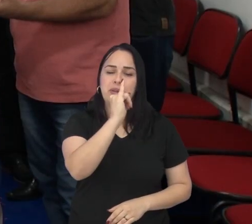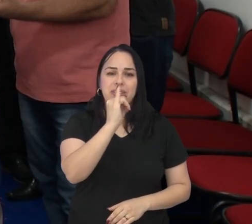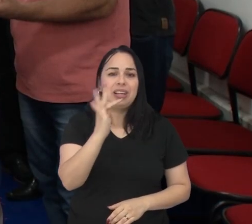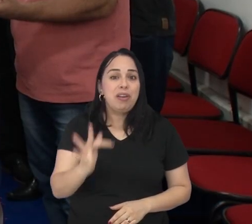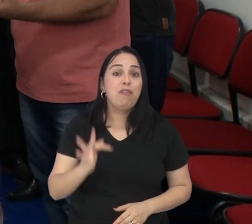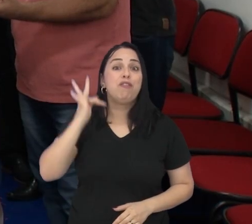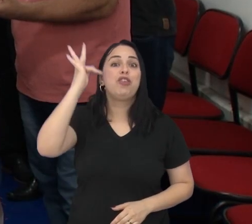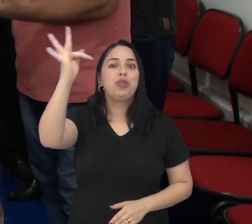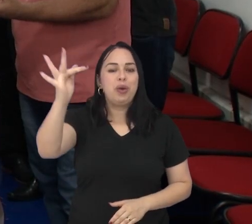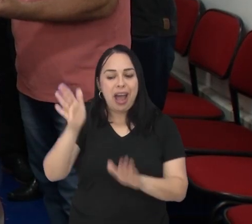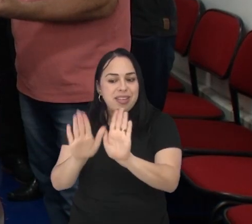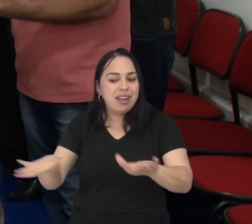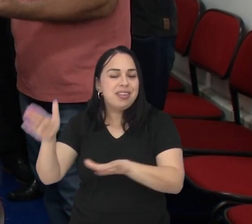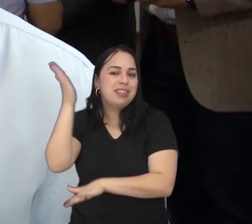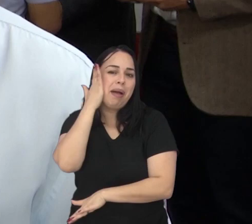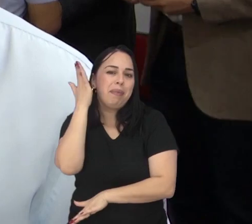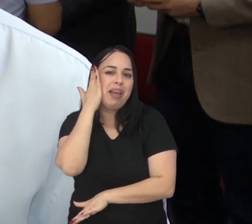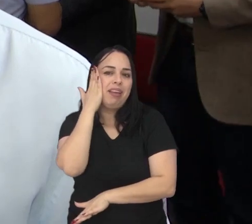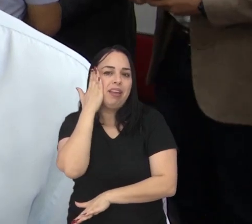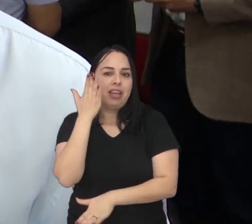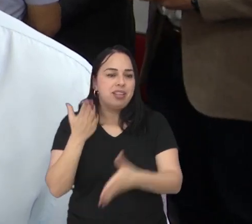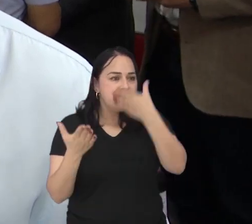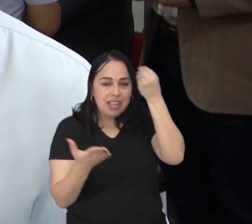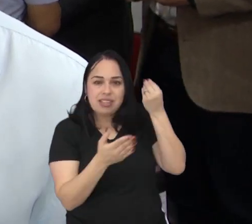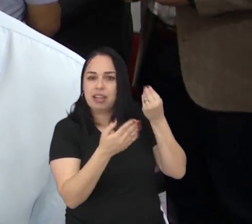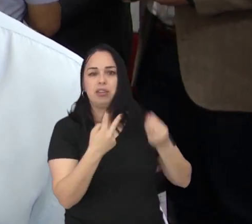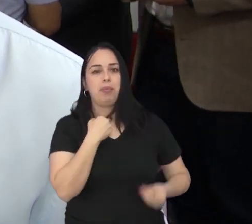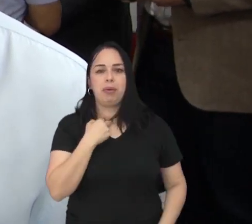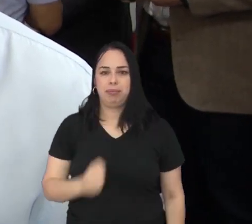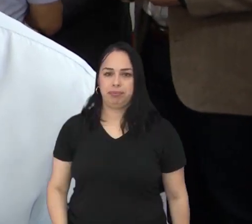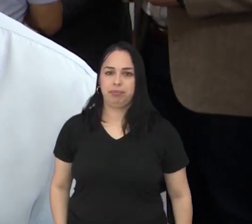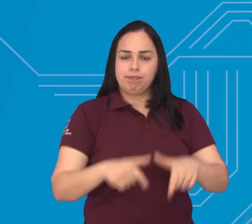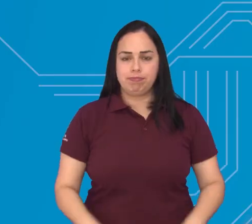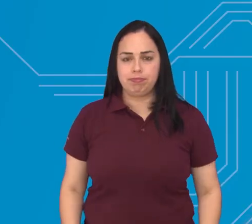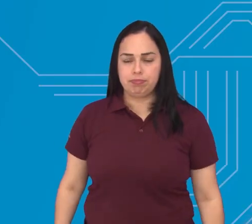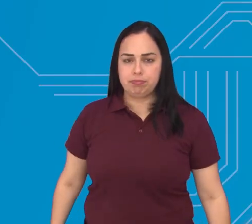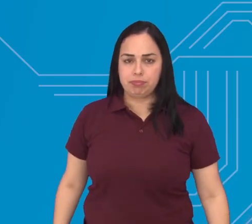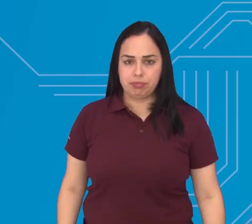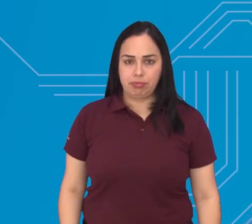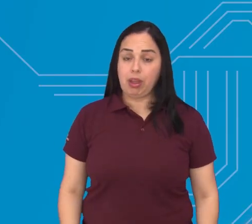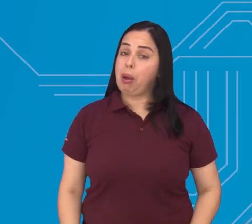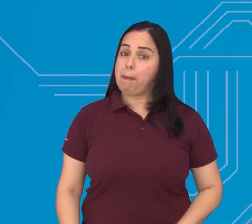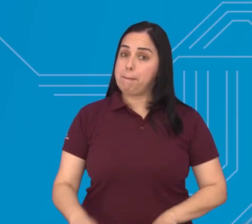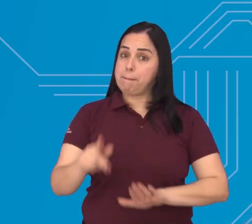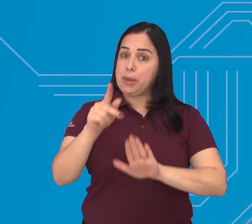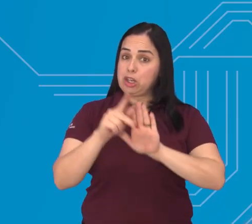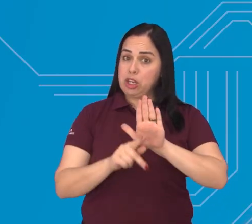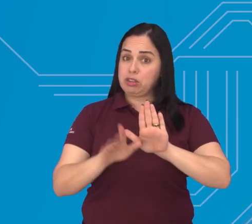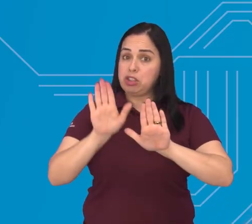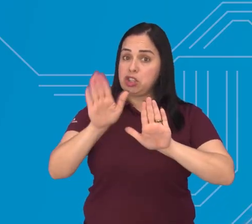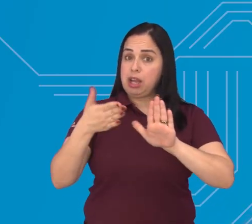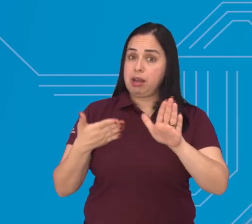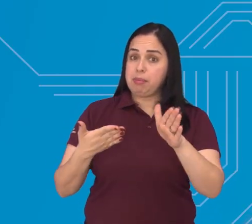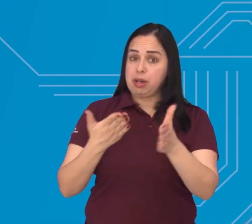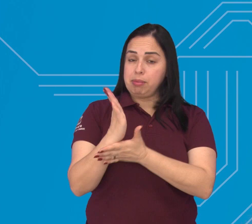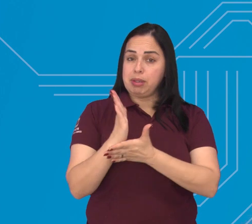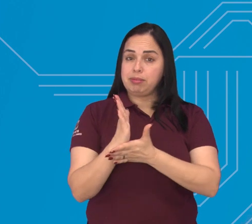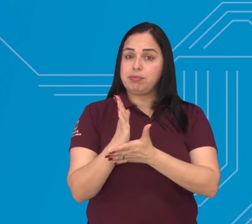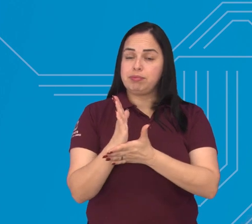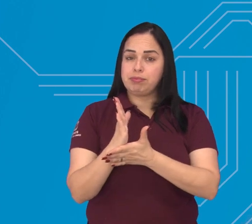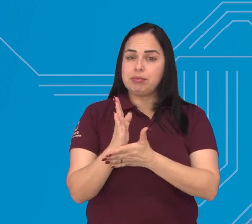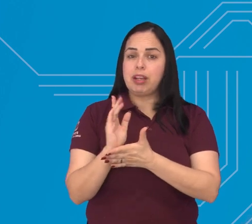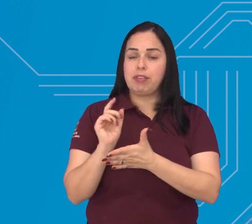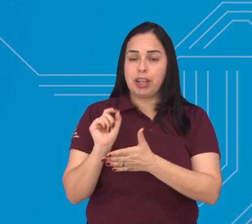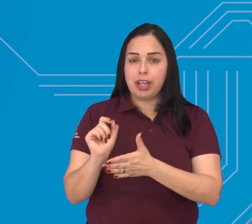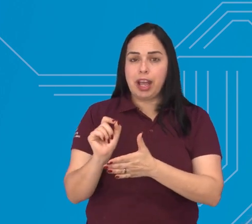Isso aí é muito importante para as gerações futuras. Não podemos esquecer dos nossos heróis. E um projeto aprovado pelos vereadores vai criar um